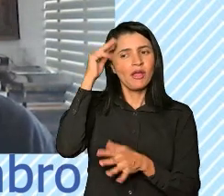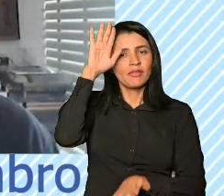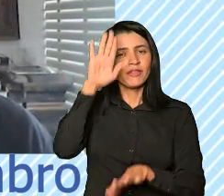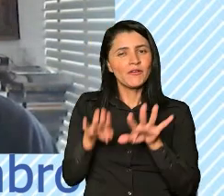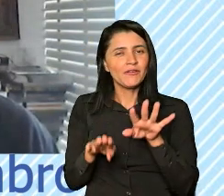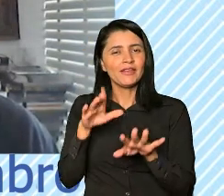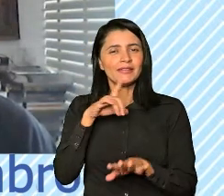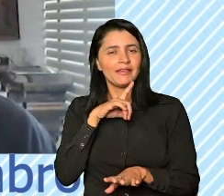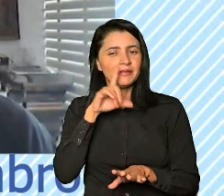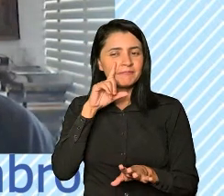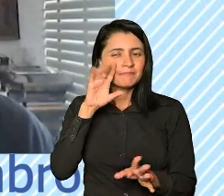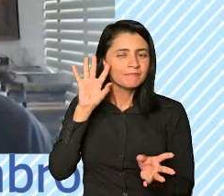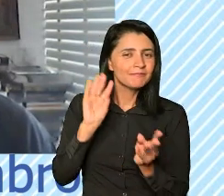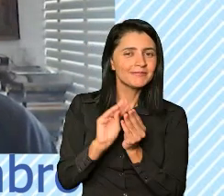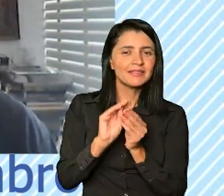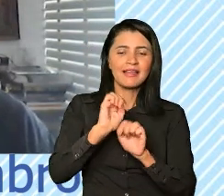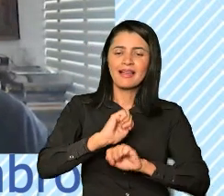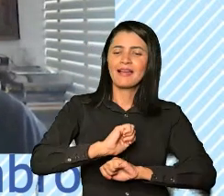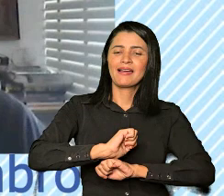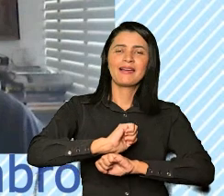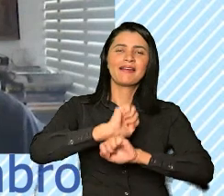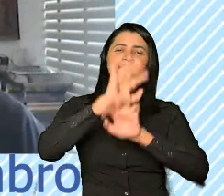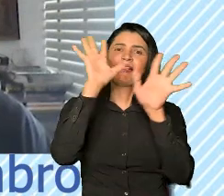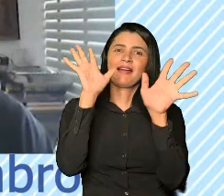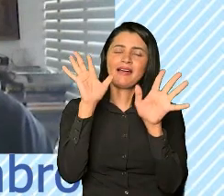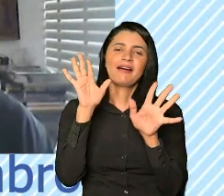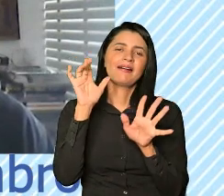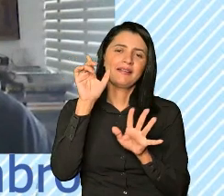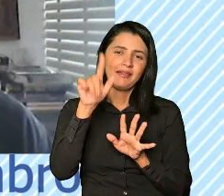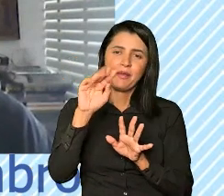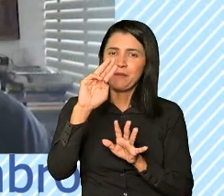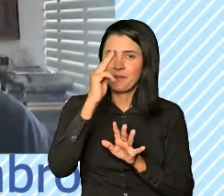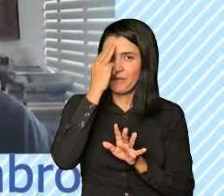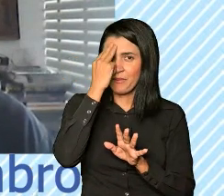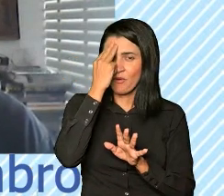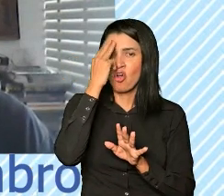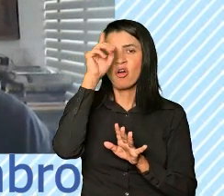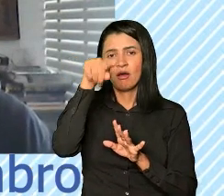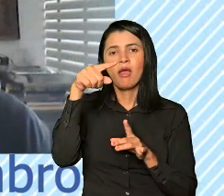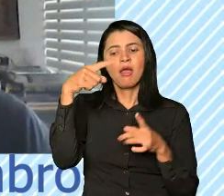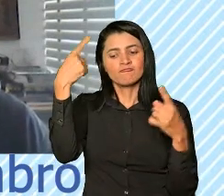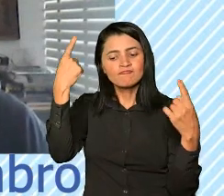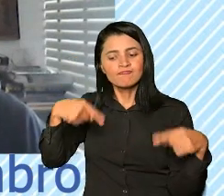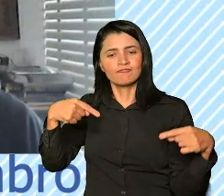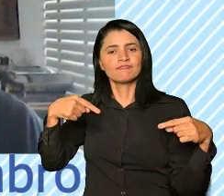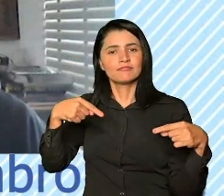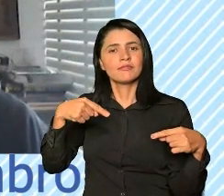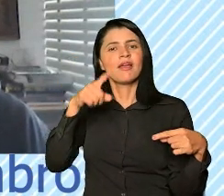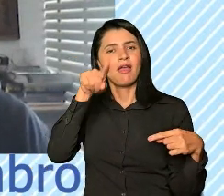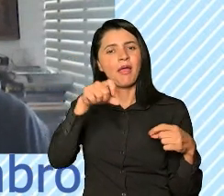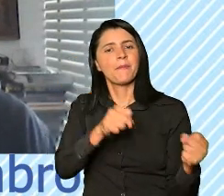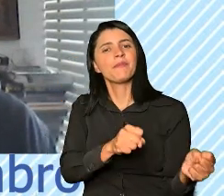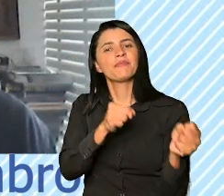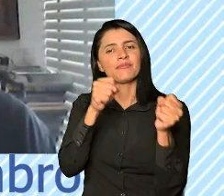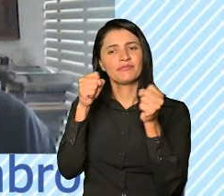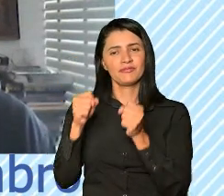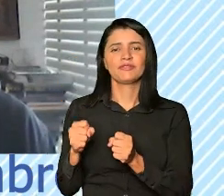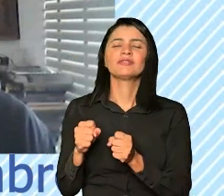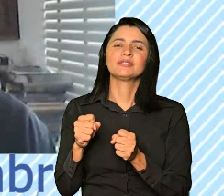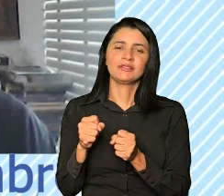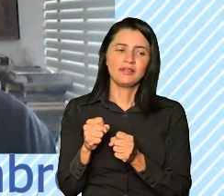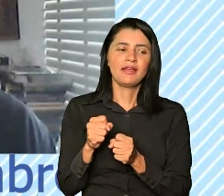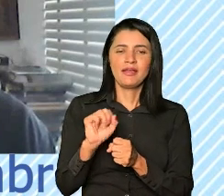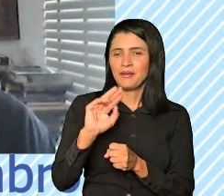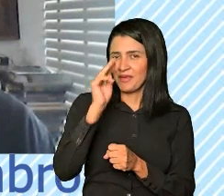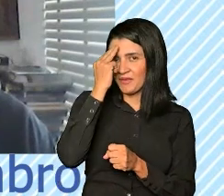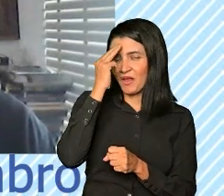essa noção muito clara que memória é disputa, né? Memória é poder.